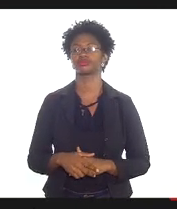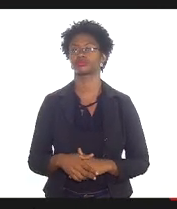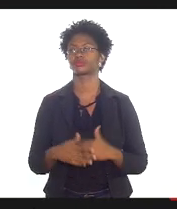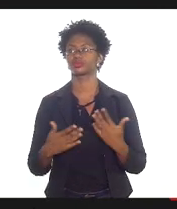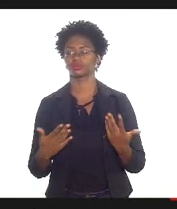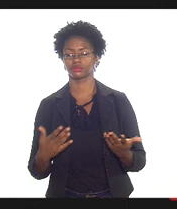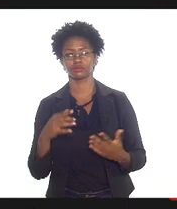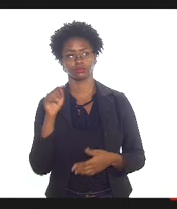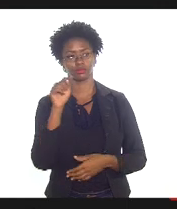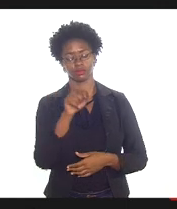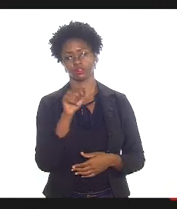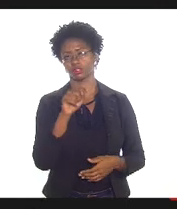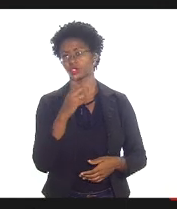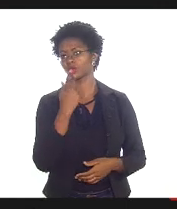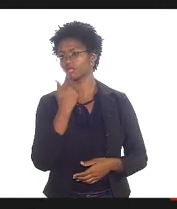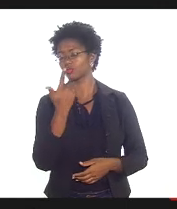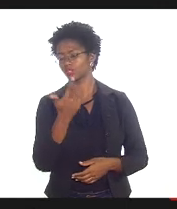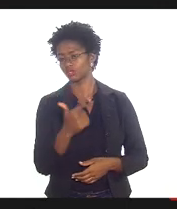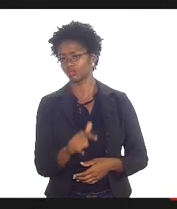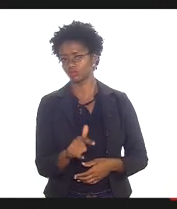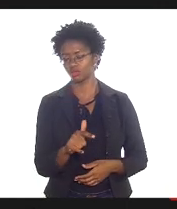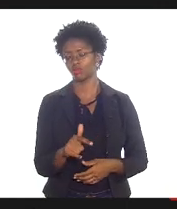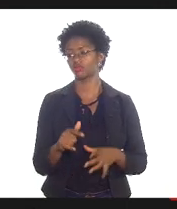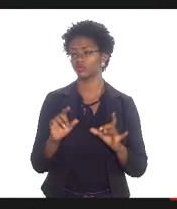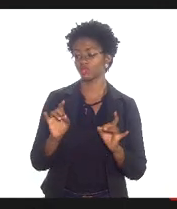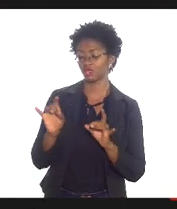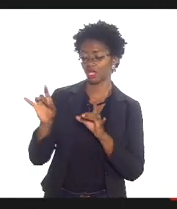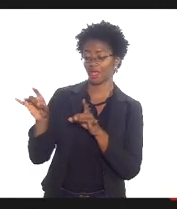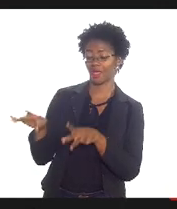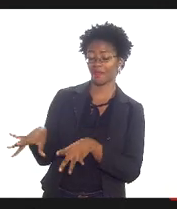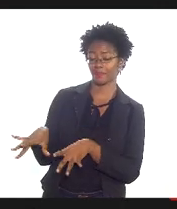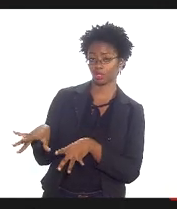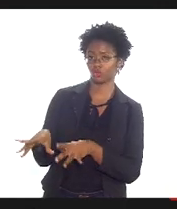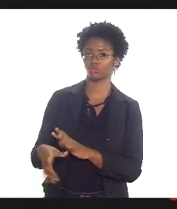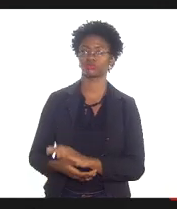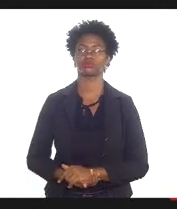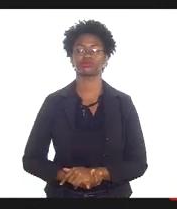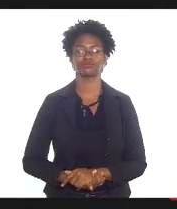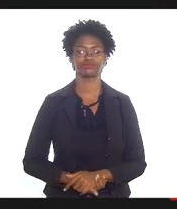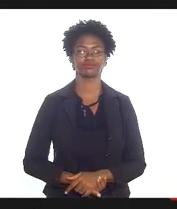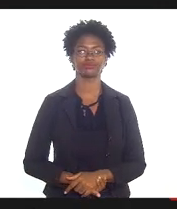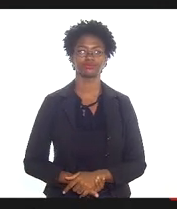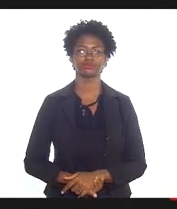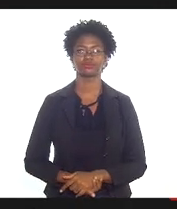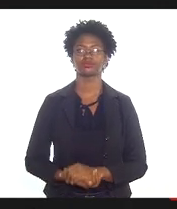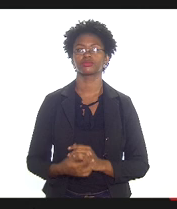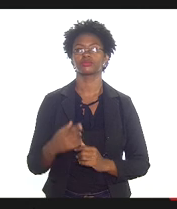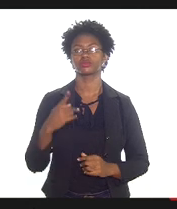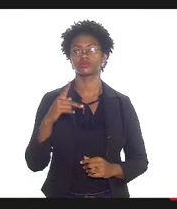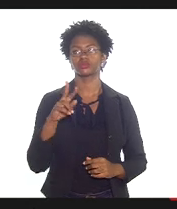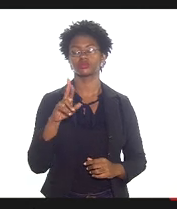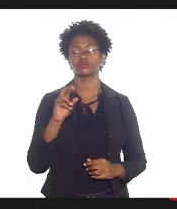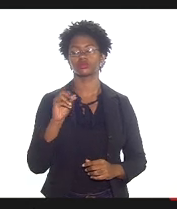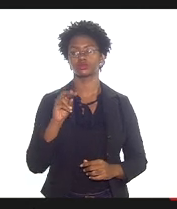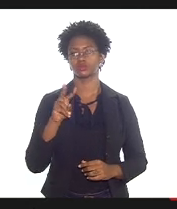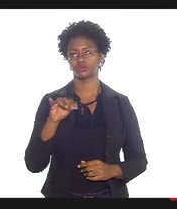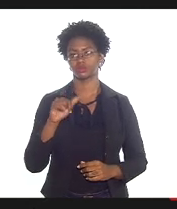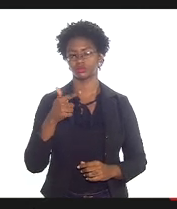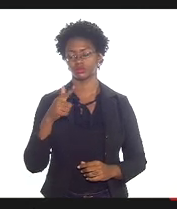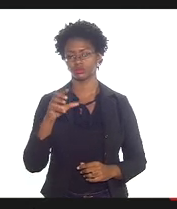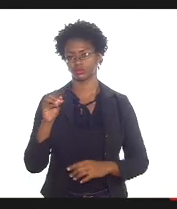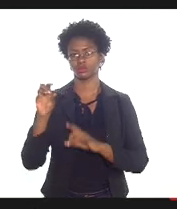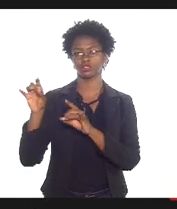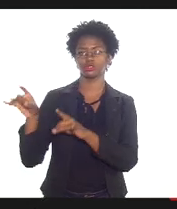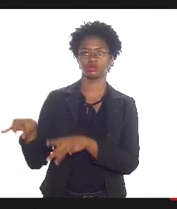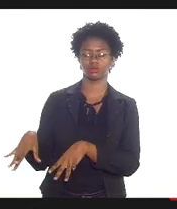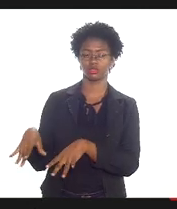de novo em provisão de abandono. Né? Essa provisão de abandono é